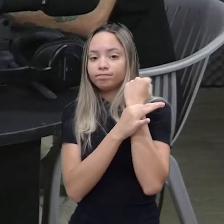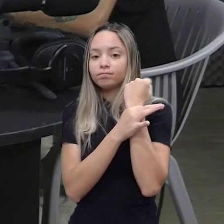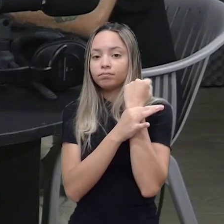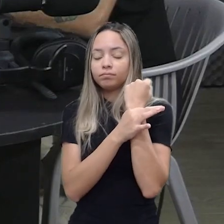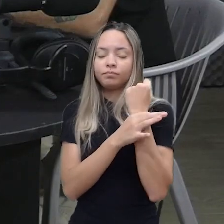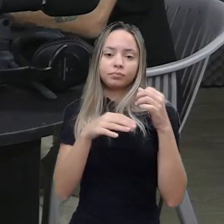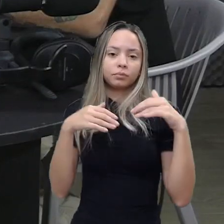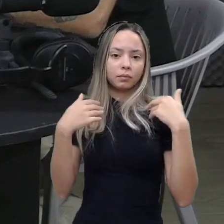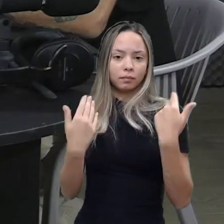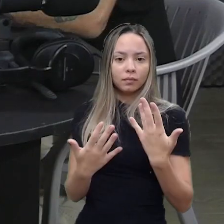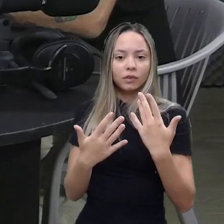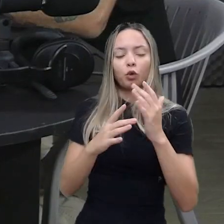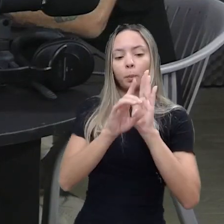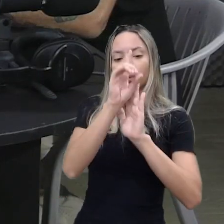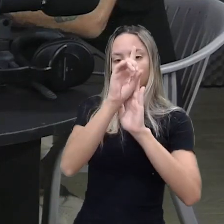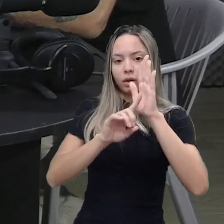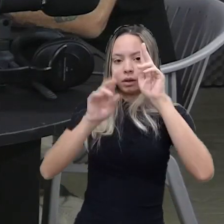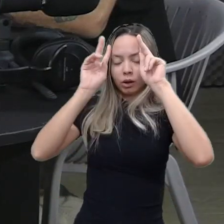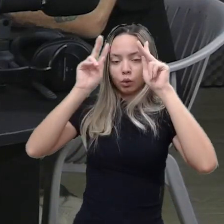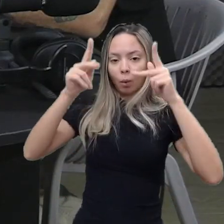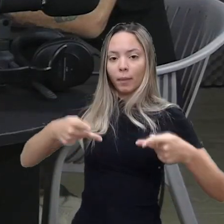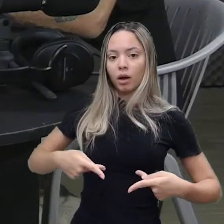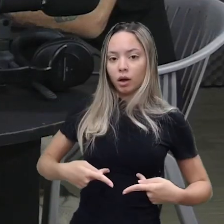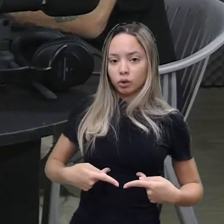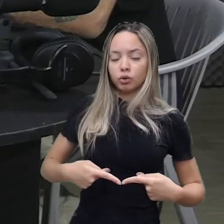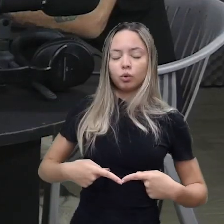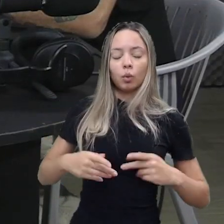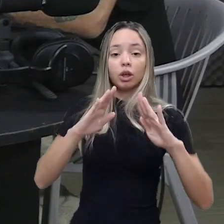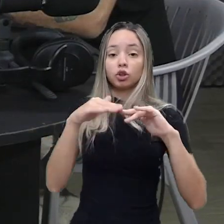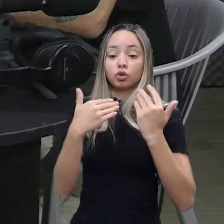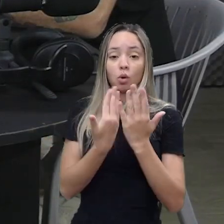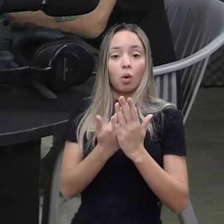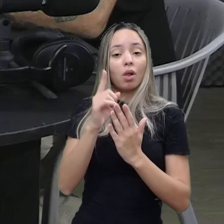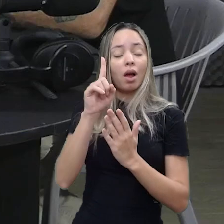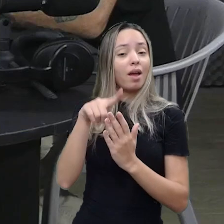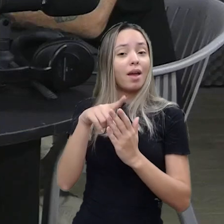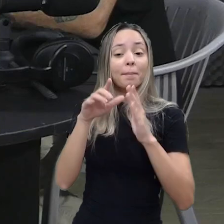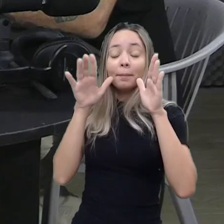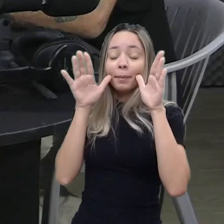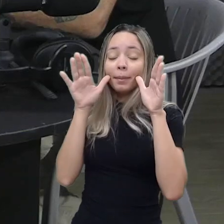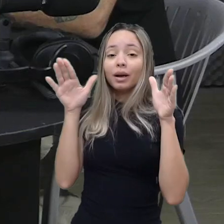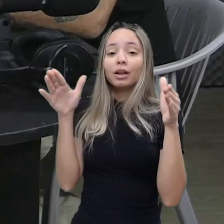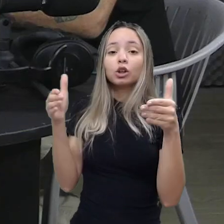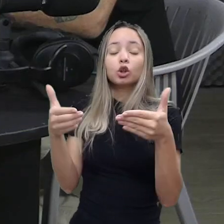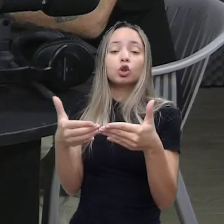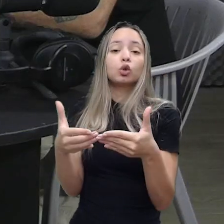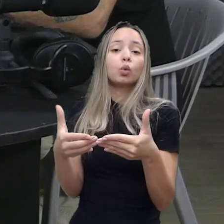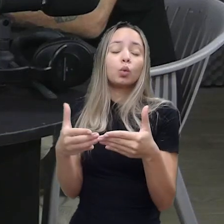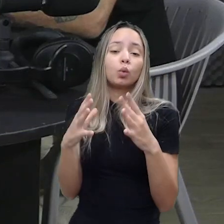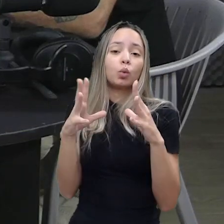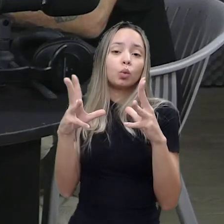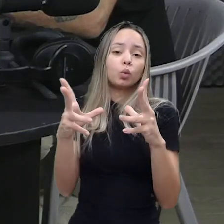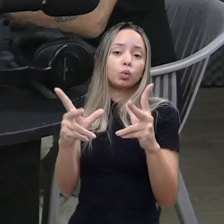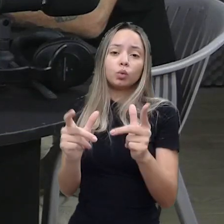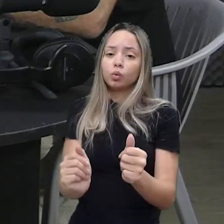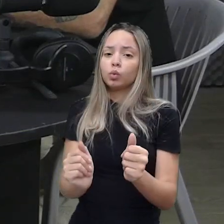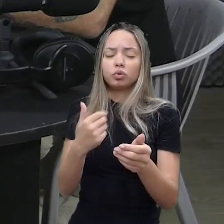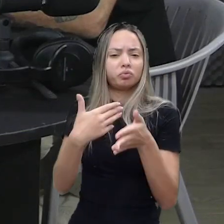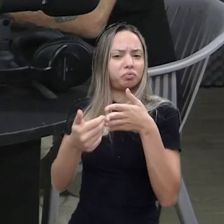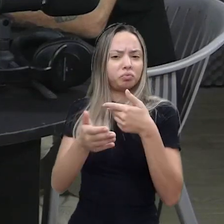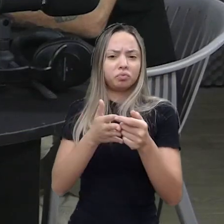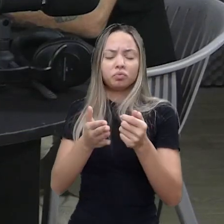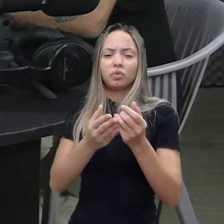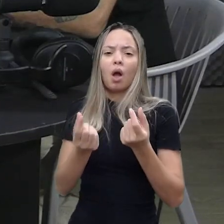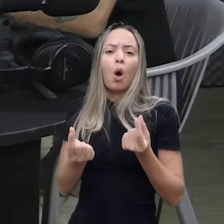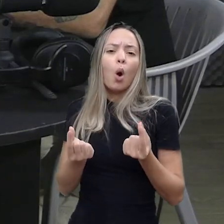primeiro, enquanto direito humano, né, a escola é para todos, independente da sua condição. Tá?